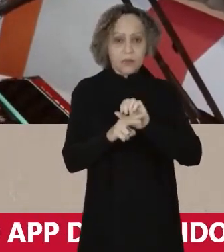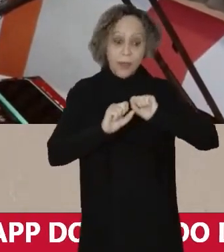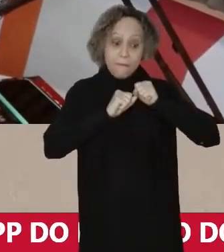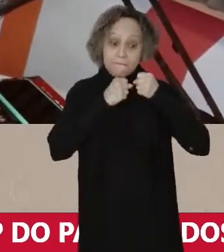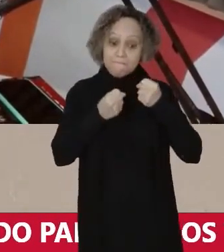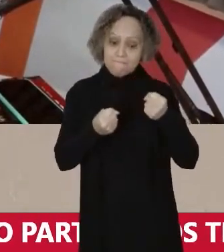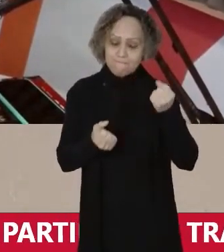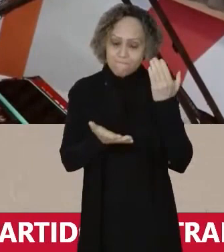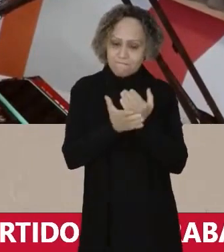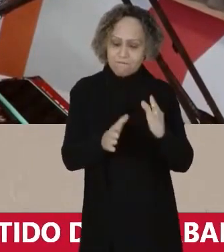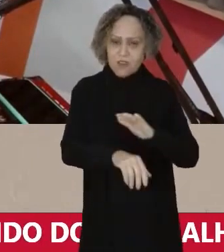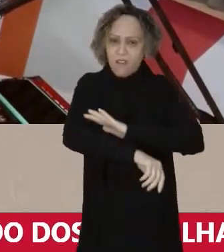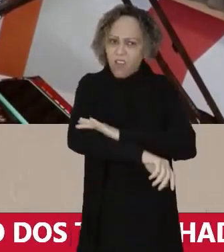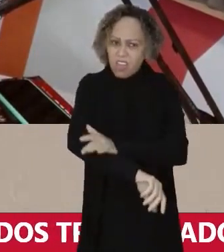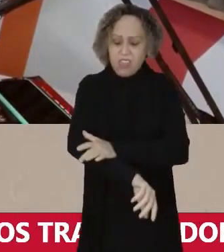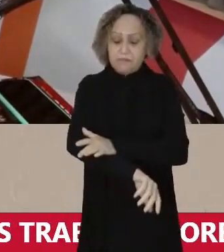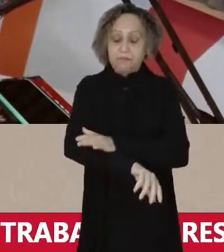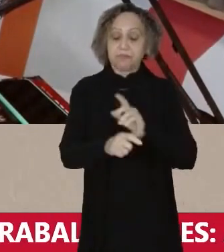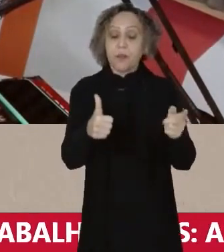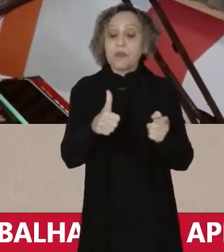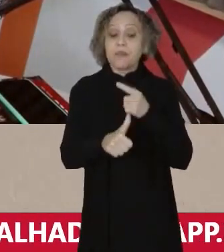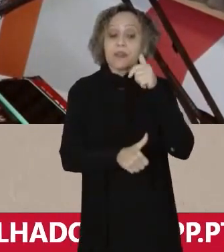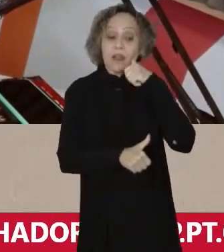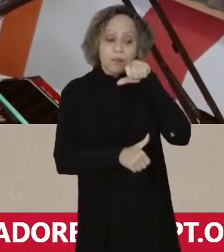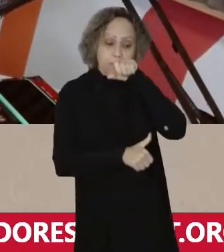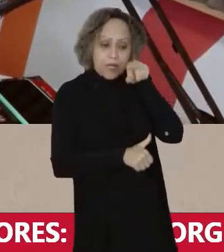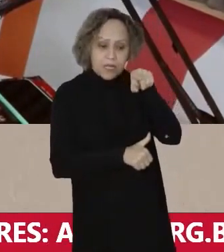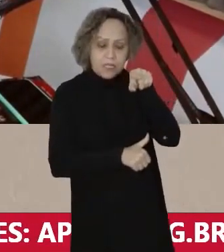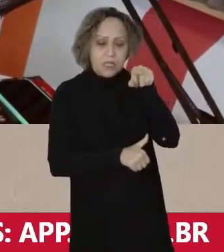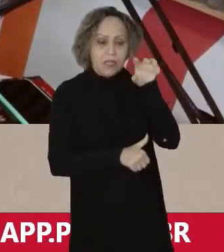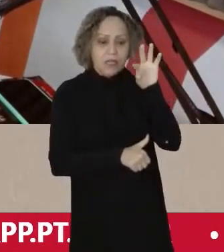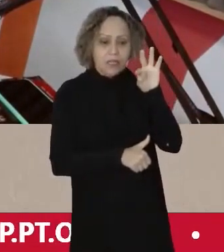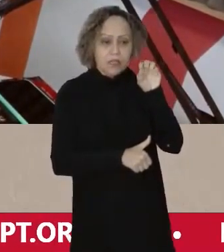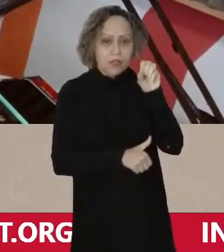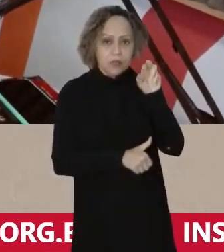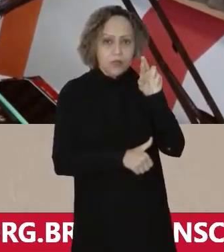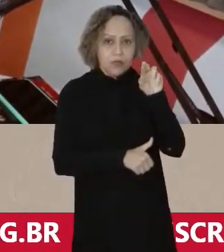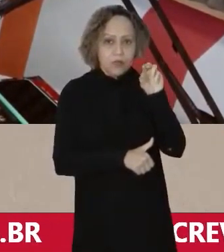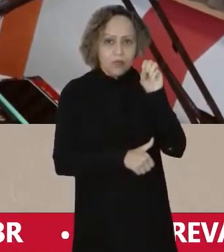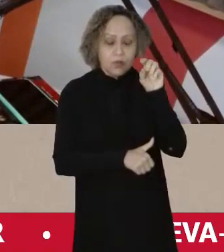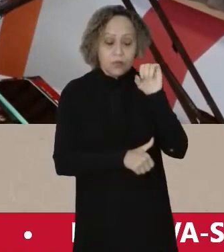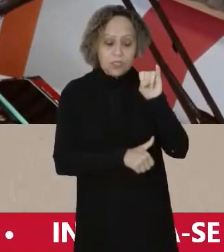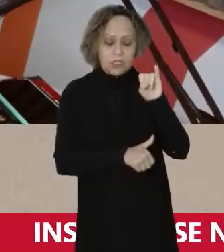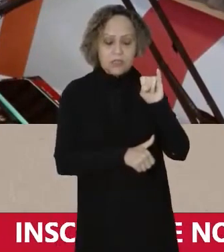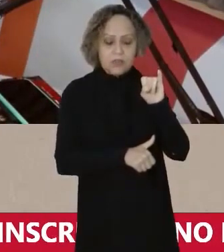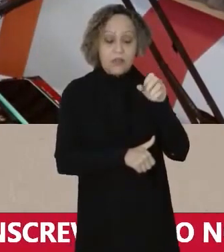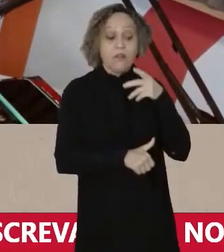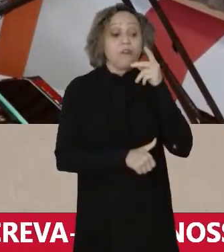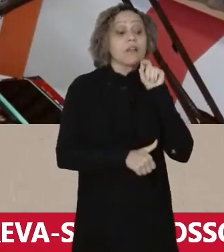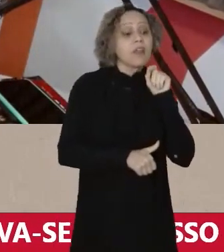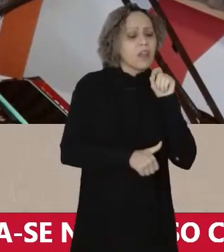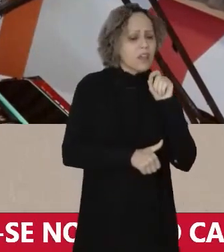vitoriosos. Em primeiro lugar, como Mãe Torodi tem dito, são não os verdadeiros evangélicos que têm